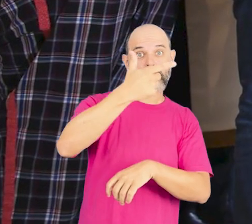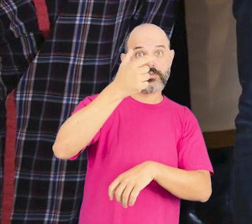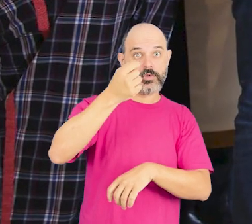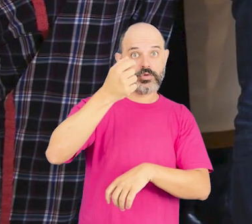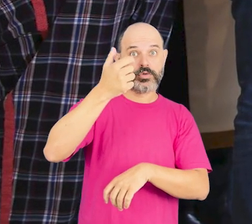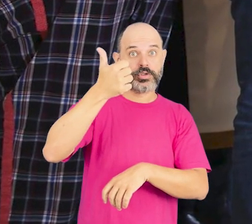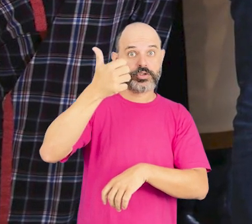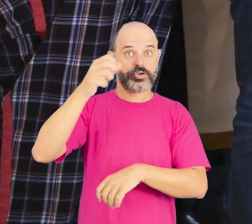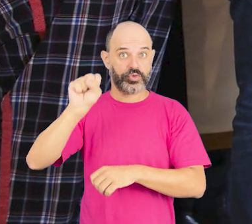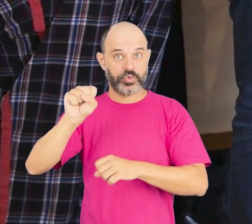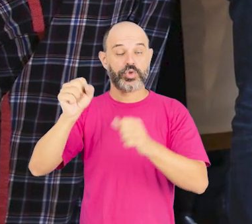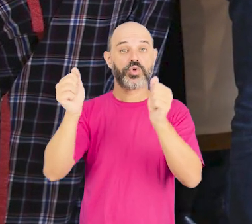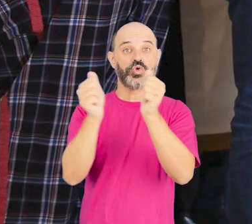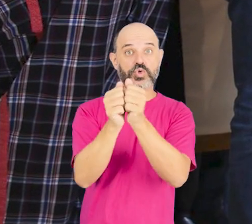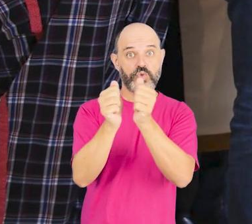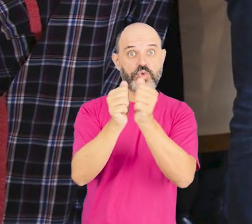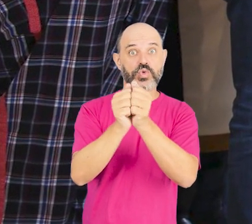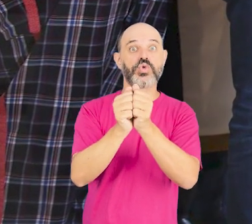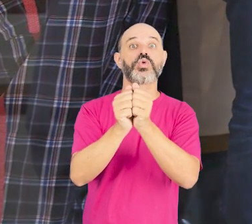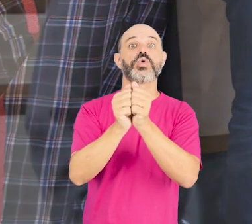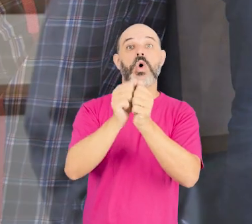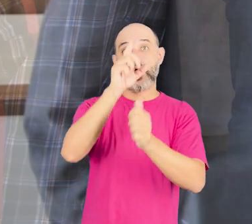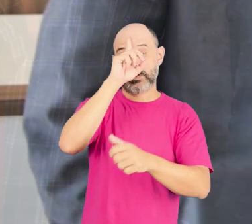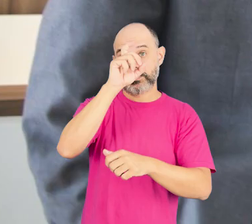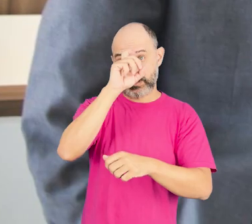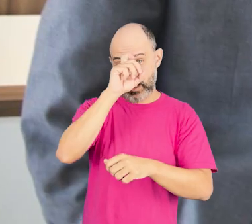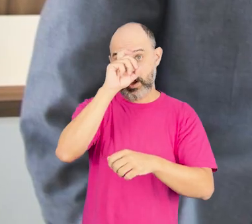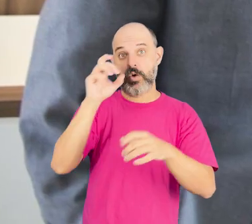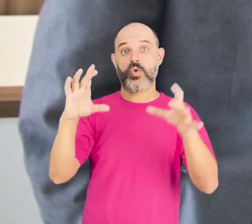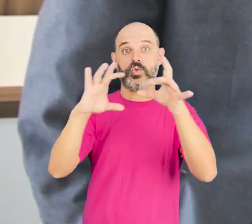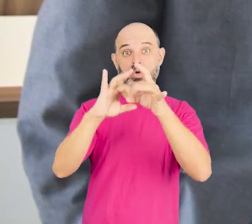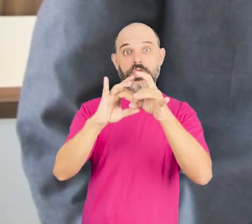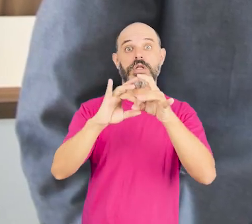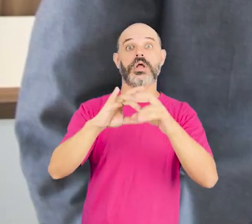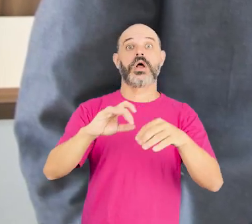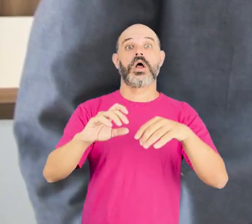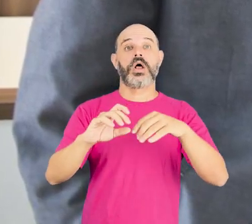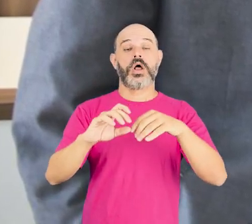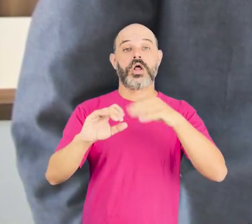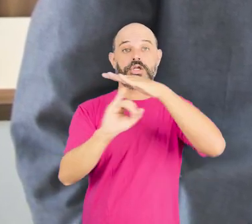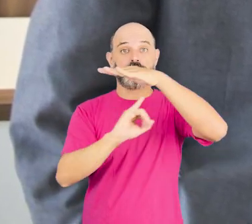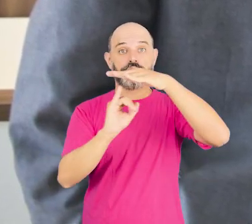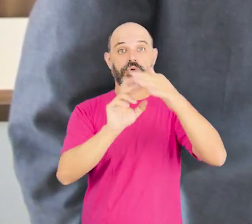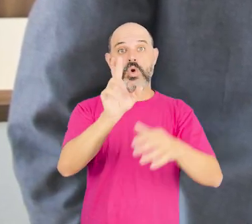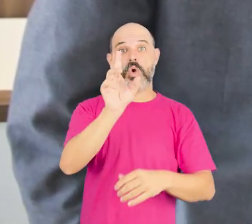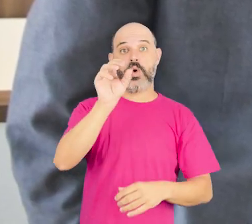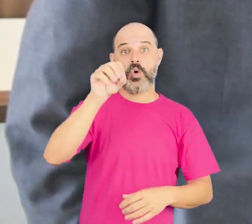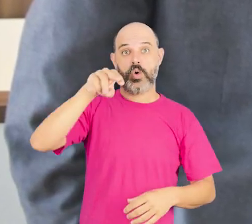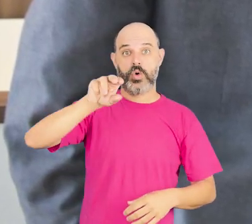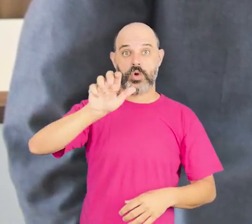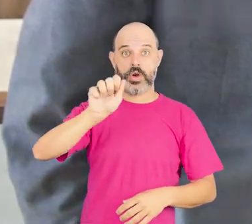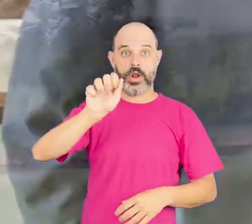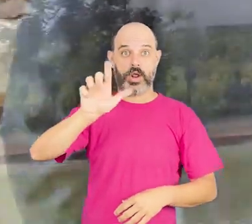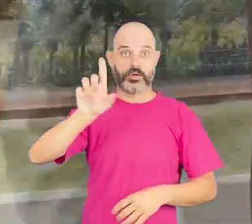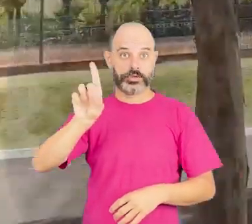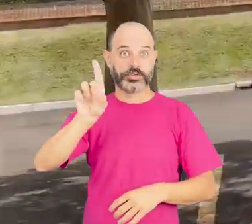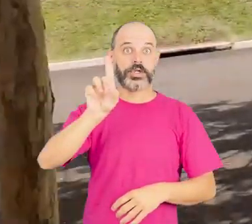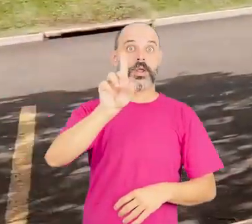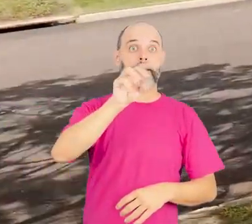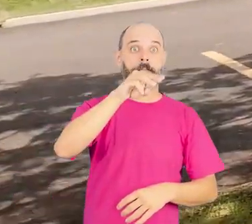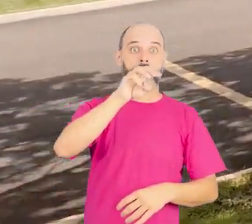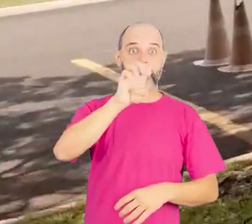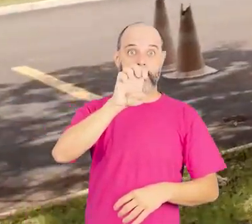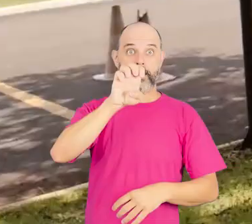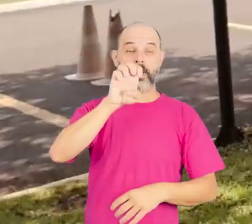2018 em uma parceria do Hospital de Amor com o Instituto Ronald McDonald para receber crianças e a família.